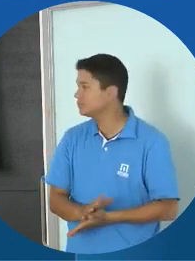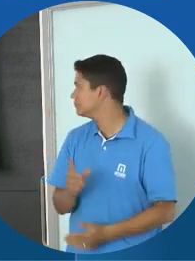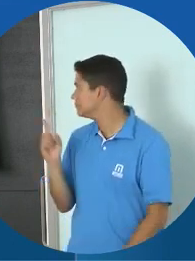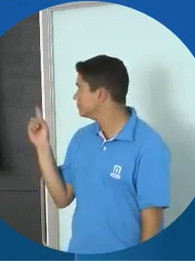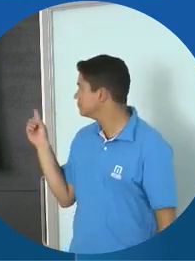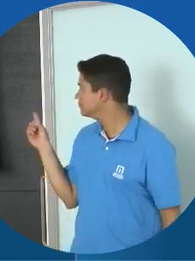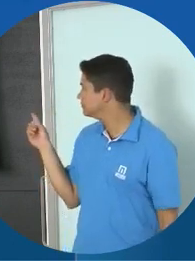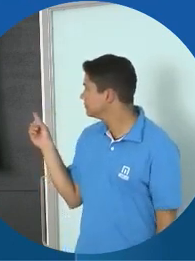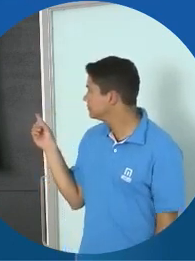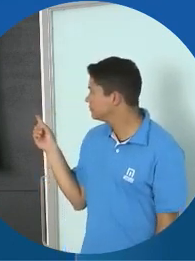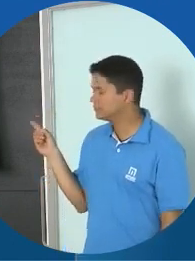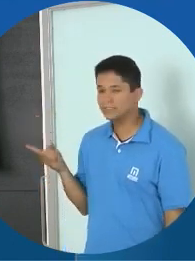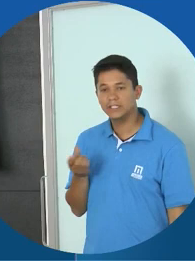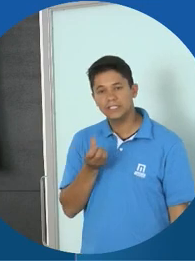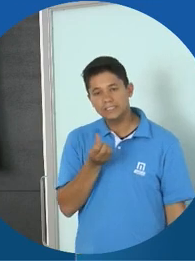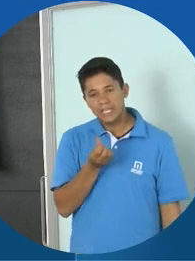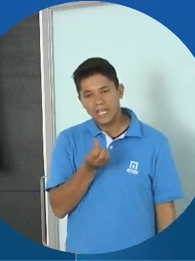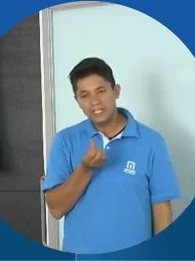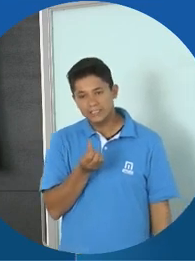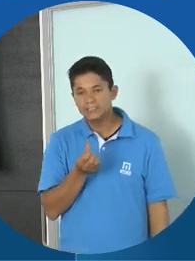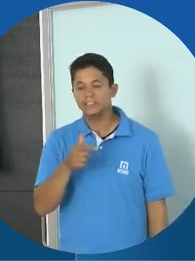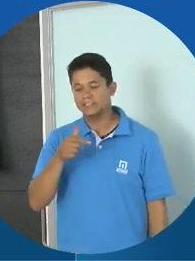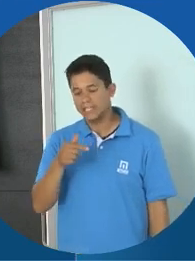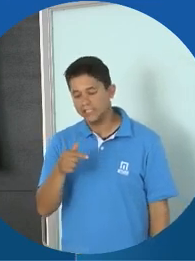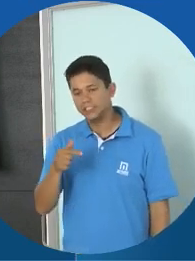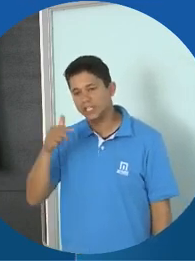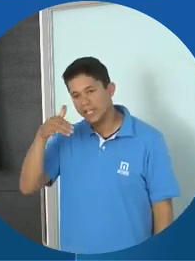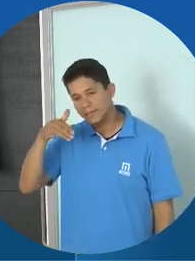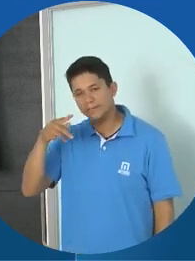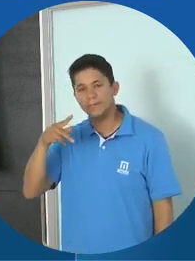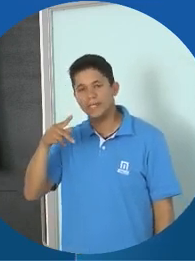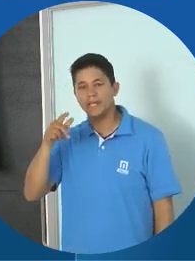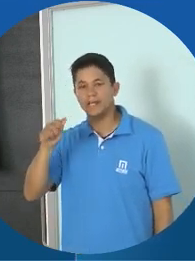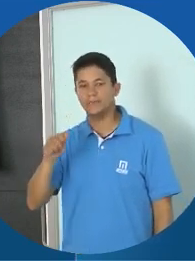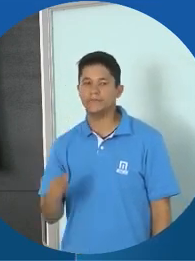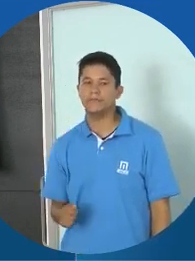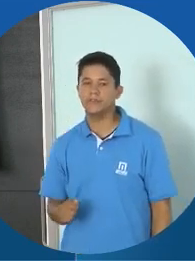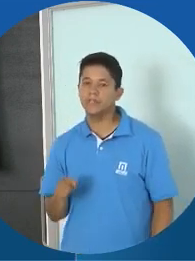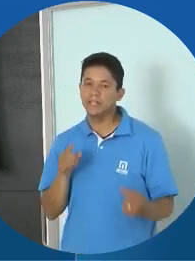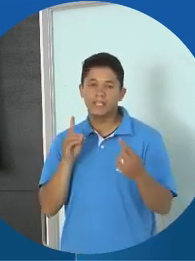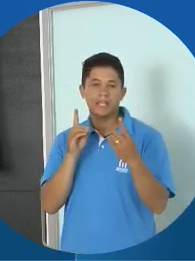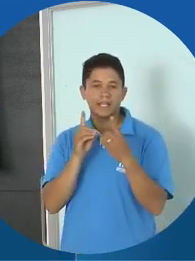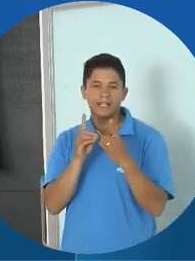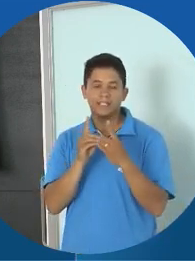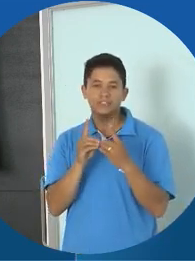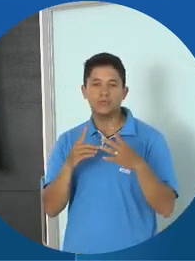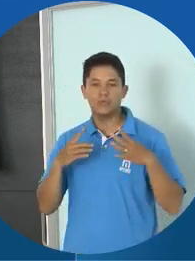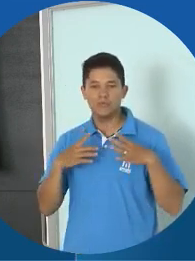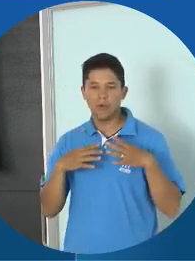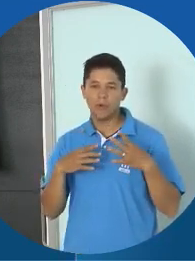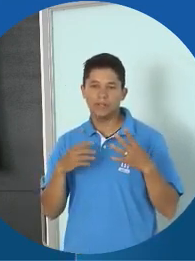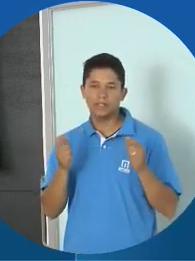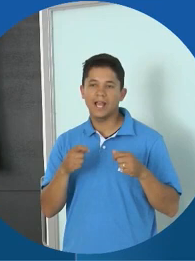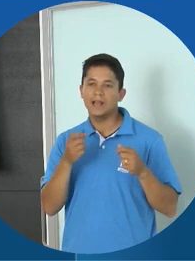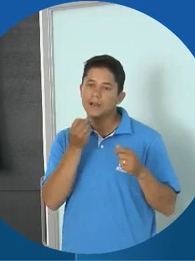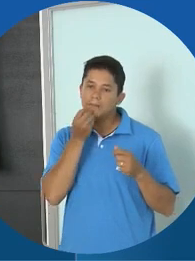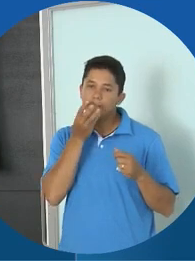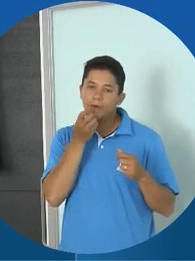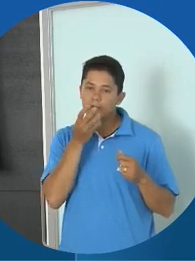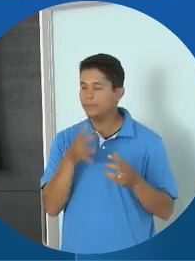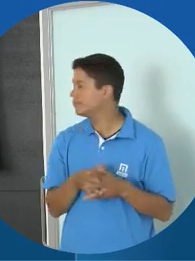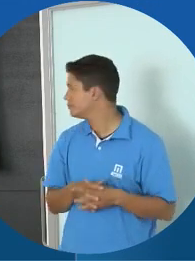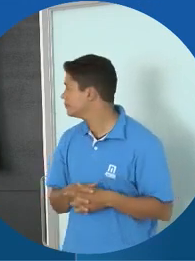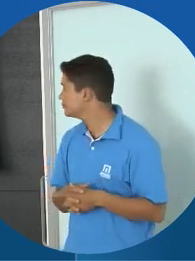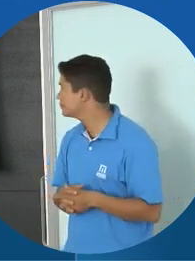MPa, que, para a finalidade geotécnica, atendem com folga. A partir desses